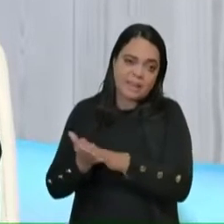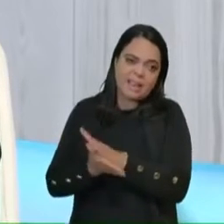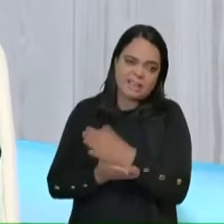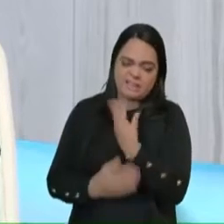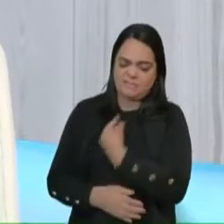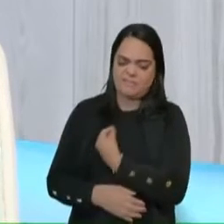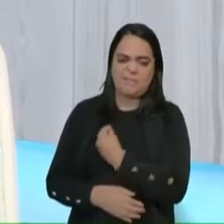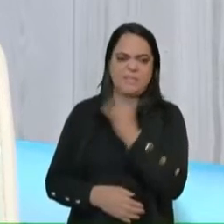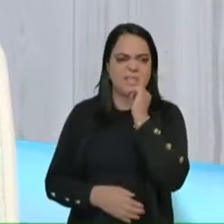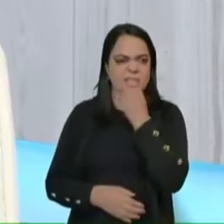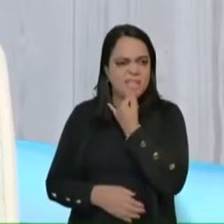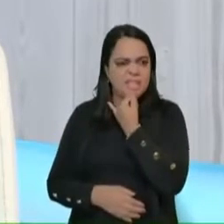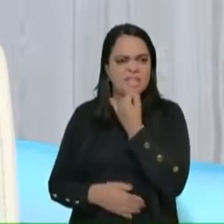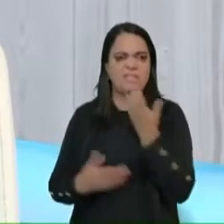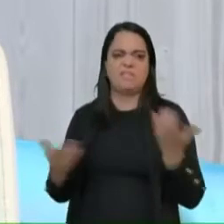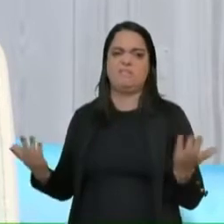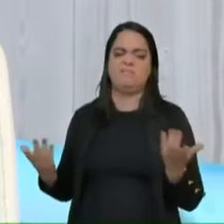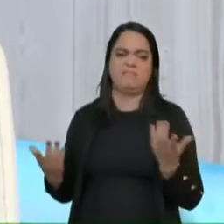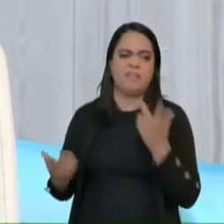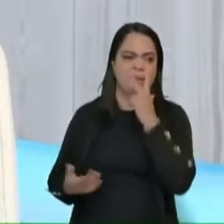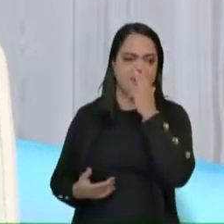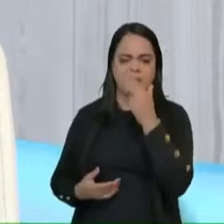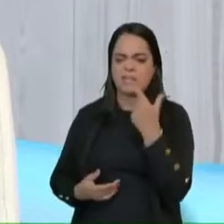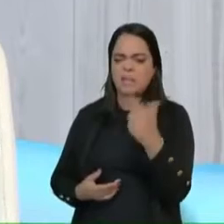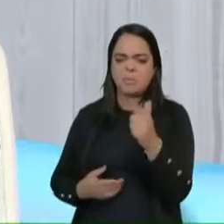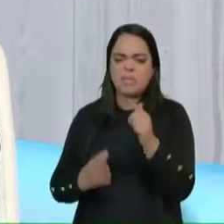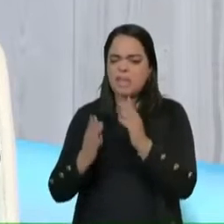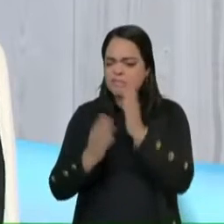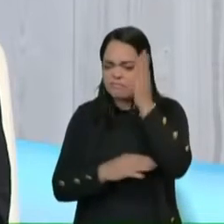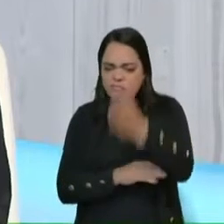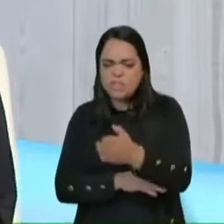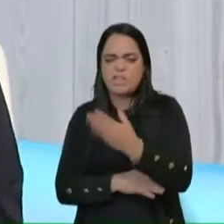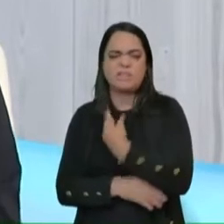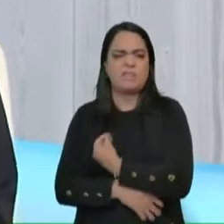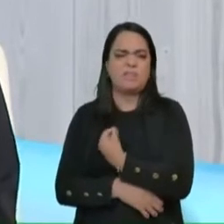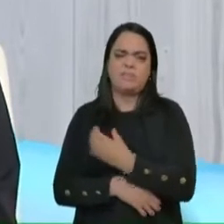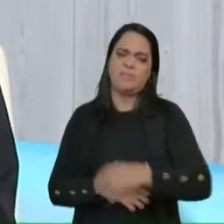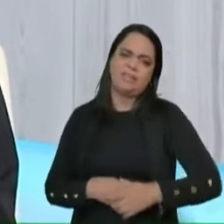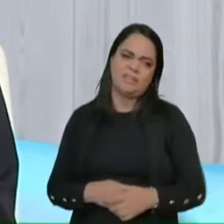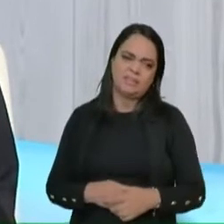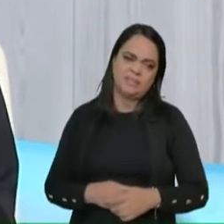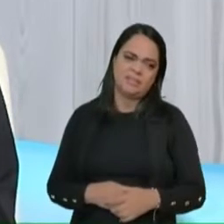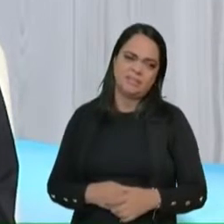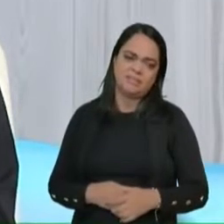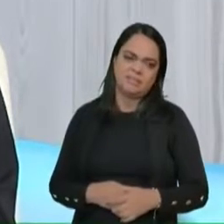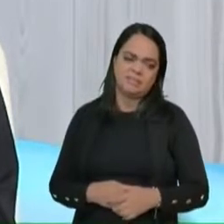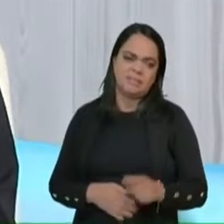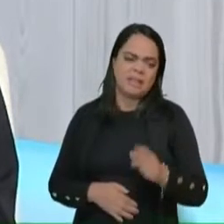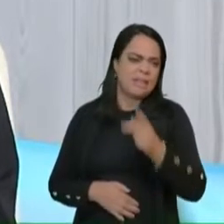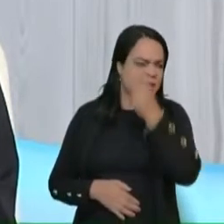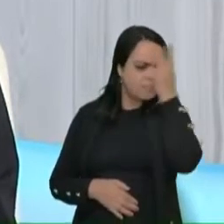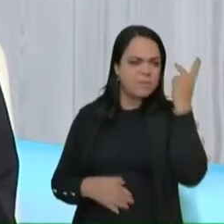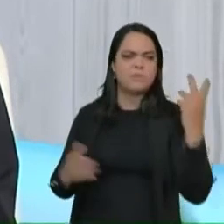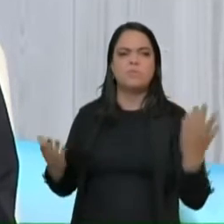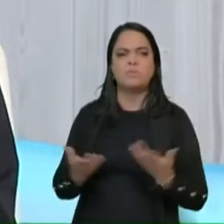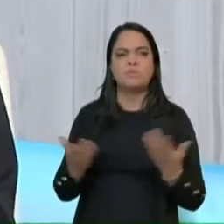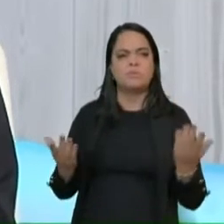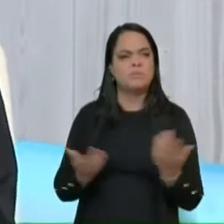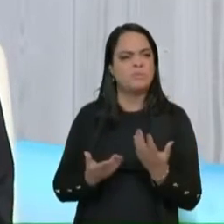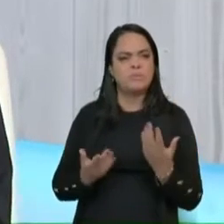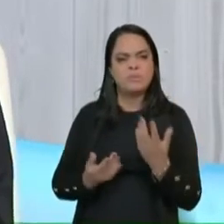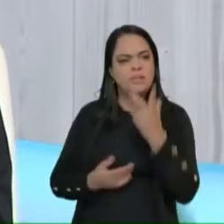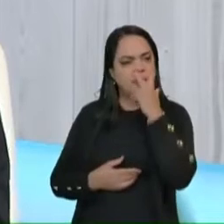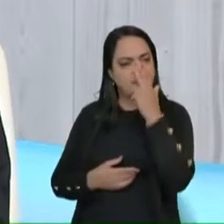triste mais infeliz mais sem sentido para a vida em tempos onde as pessoas eh não